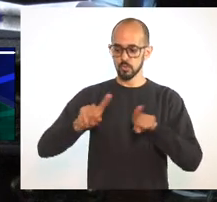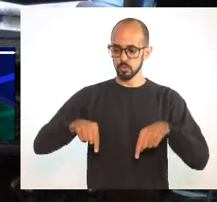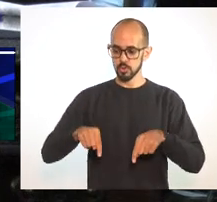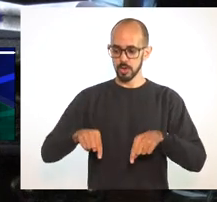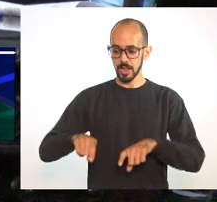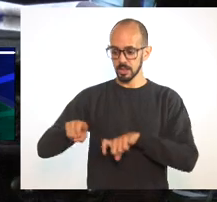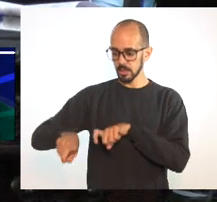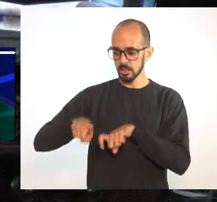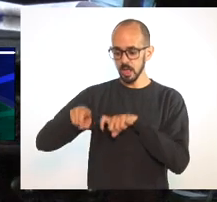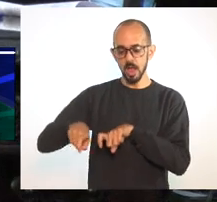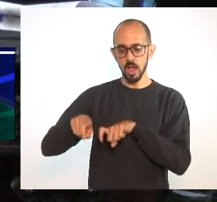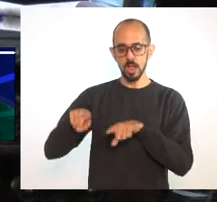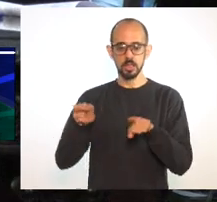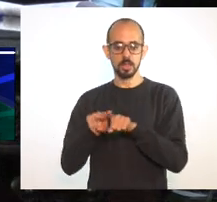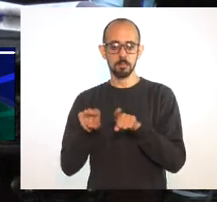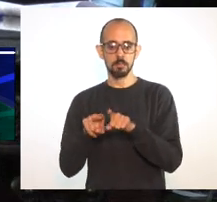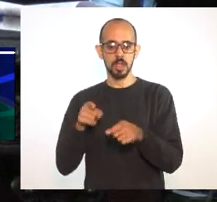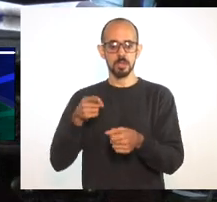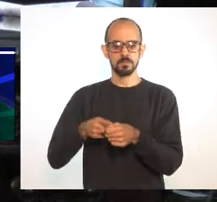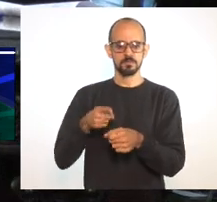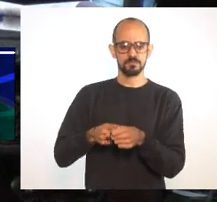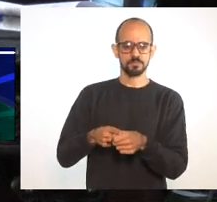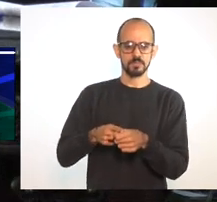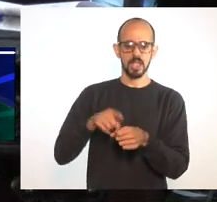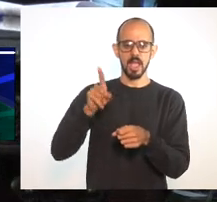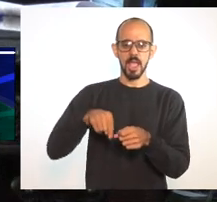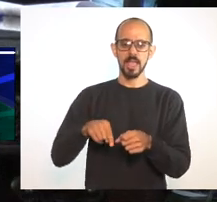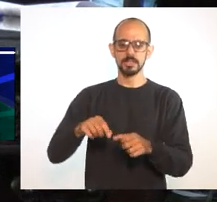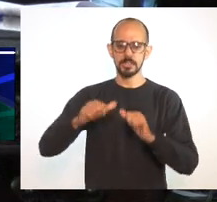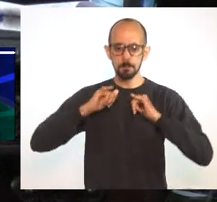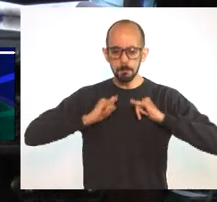cidade. Assinam esse manifesto.